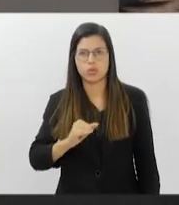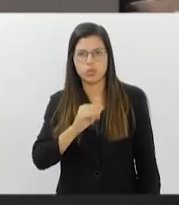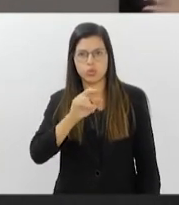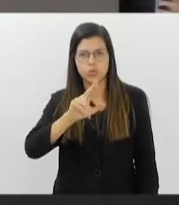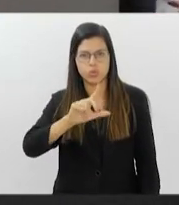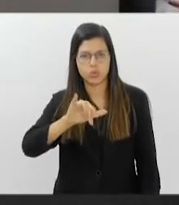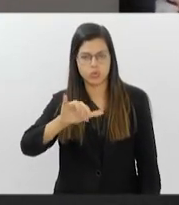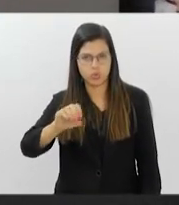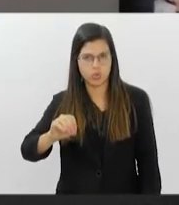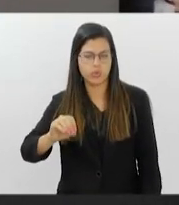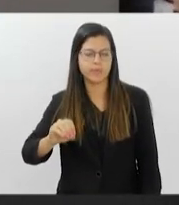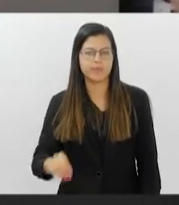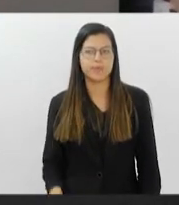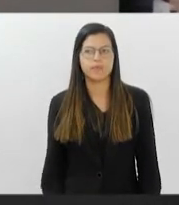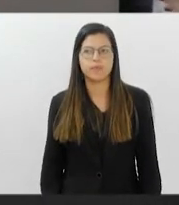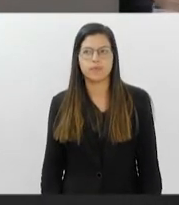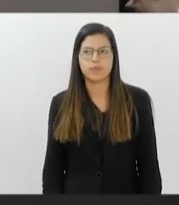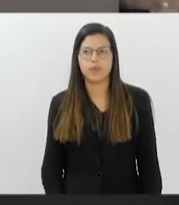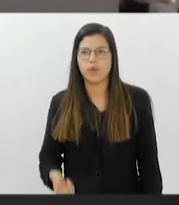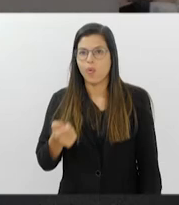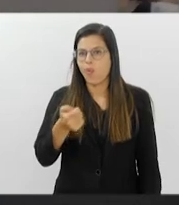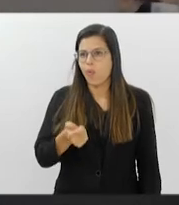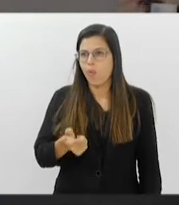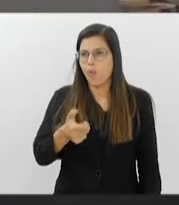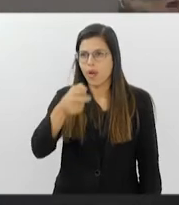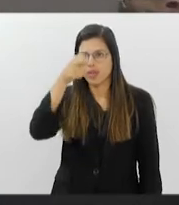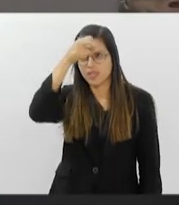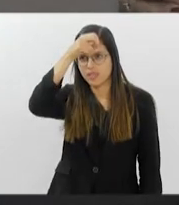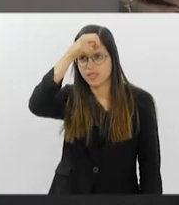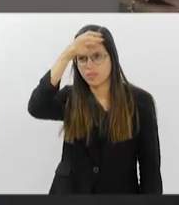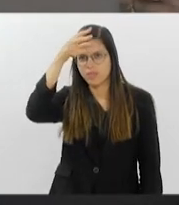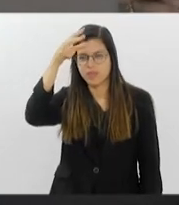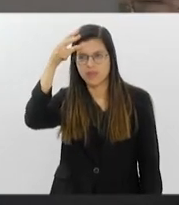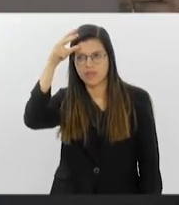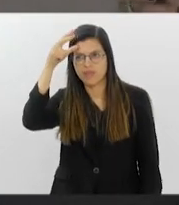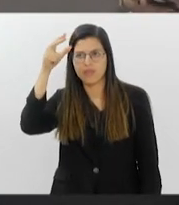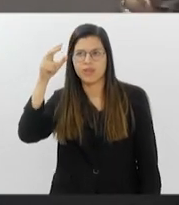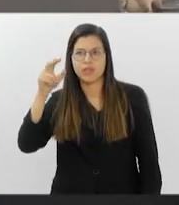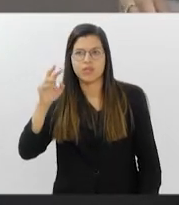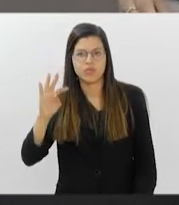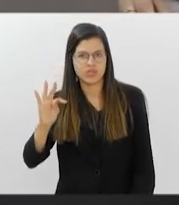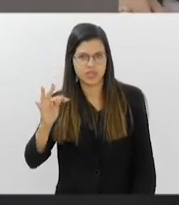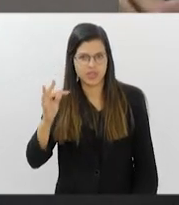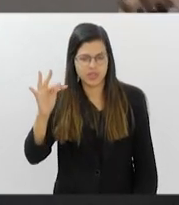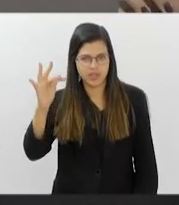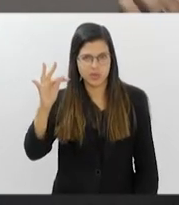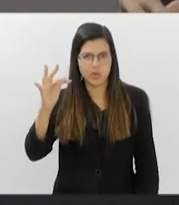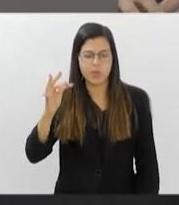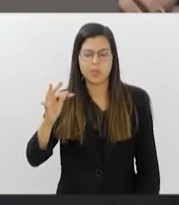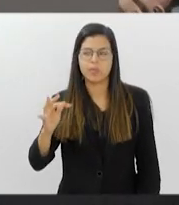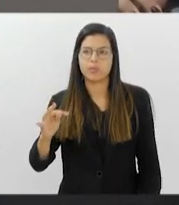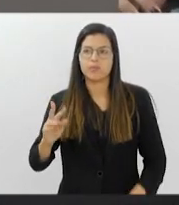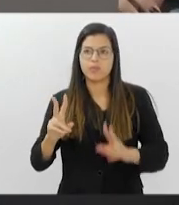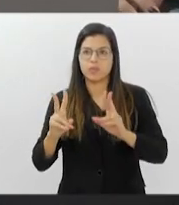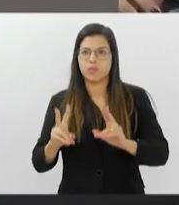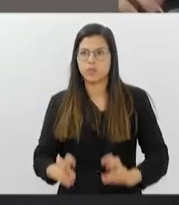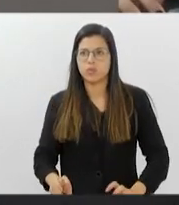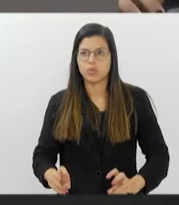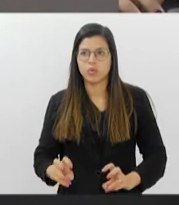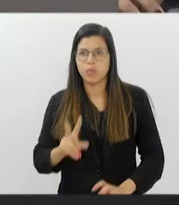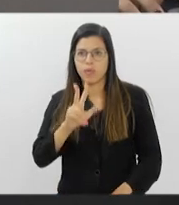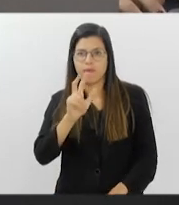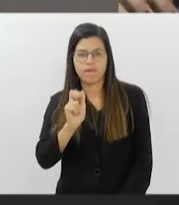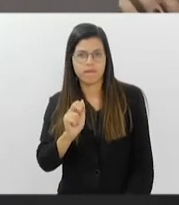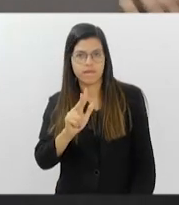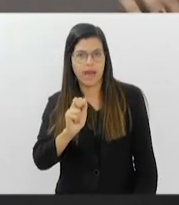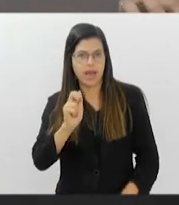Rocha, quase prefeito de Teresópolis. Quase prefeito. Que dispõe sobre a reserva de vagas de